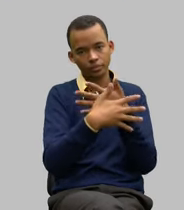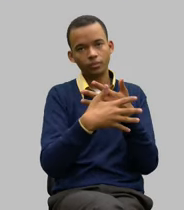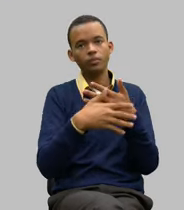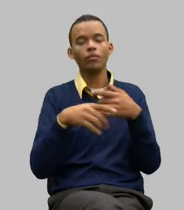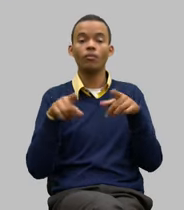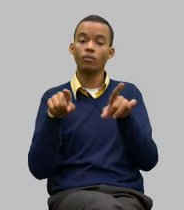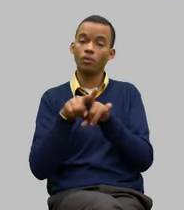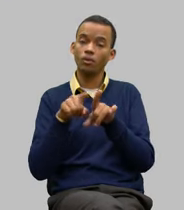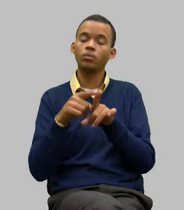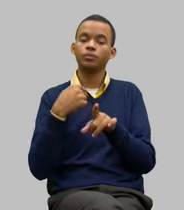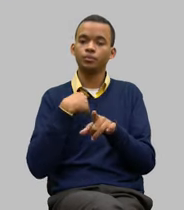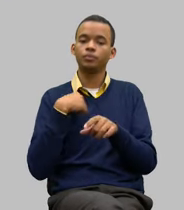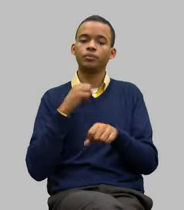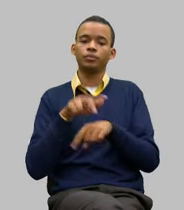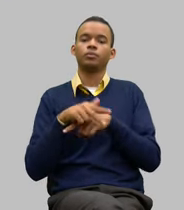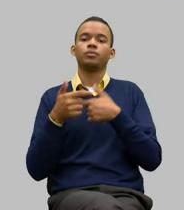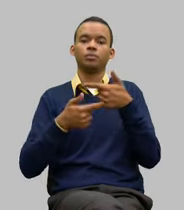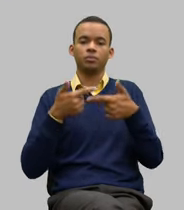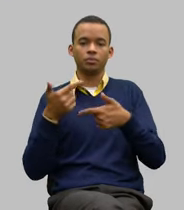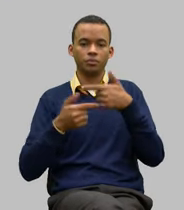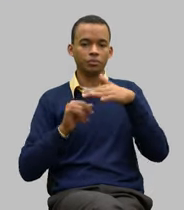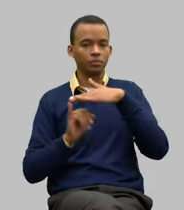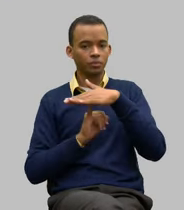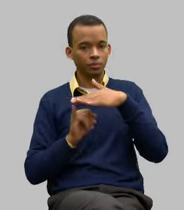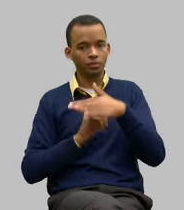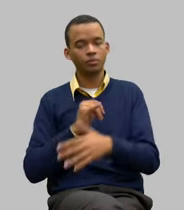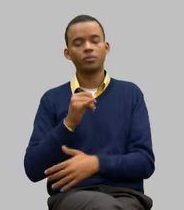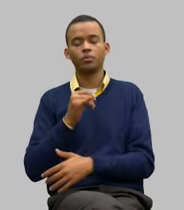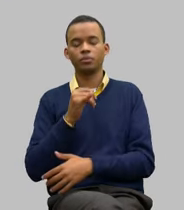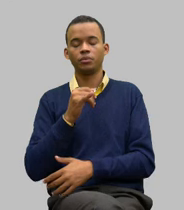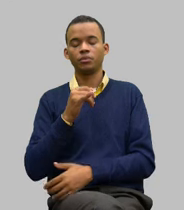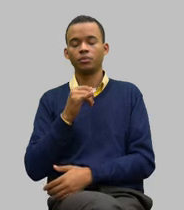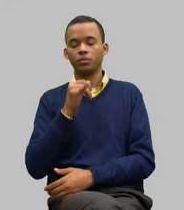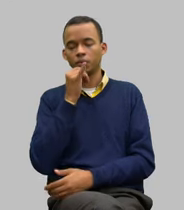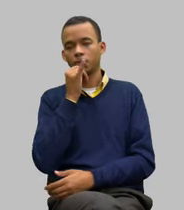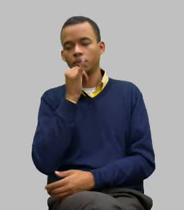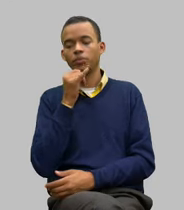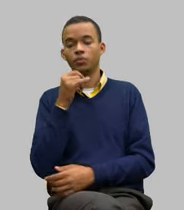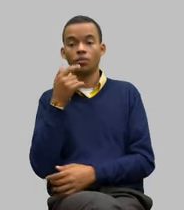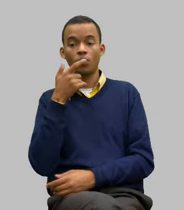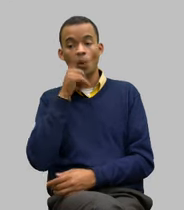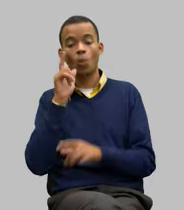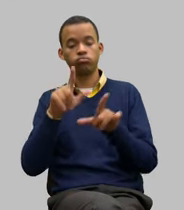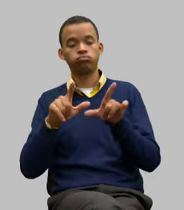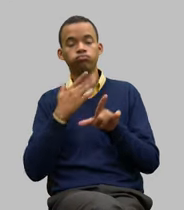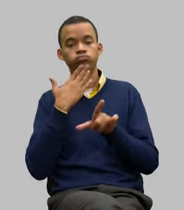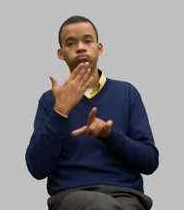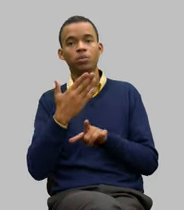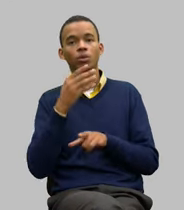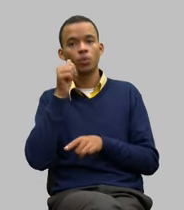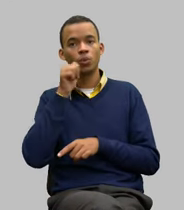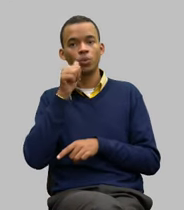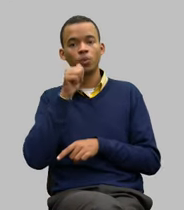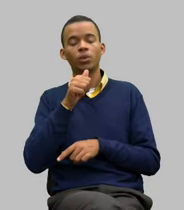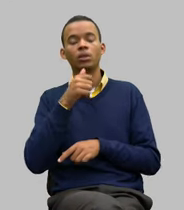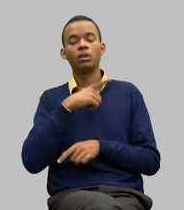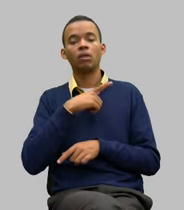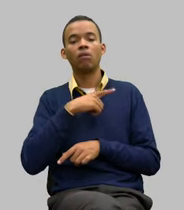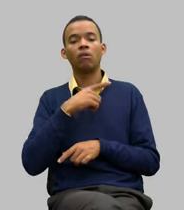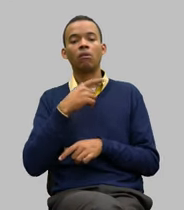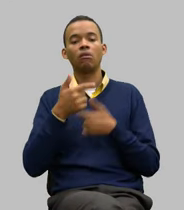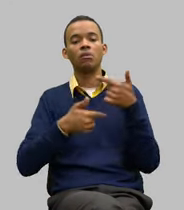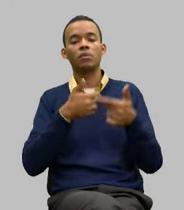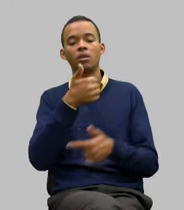diferente eu tô aportando aqui um requerimento ao comandante da PM de um acabo que me procurou ontem que ela tem 14 anos tá em Belo Horizonte pedindo